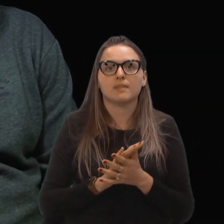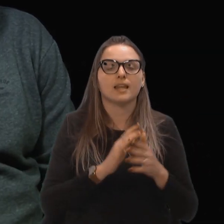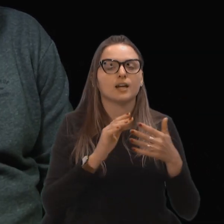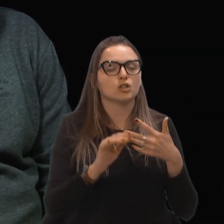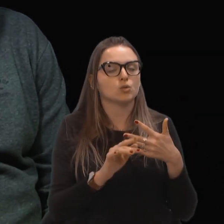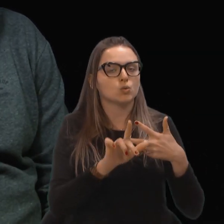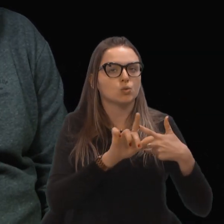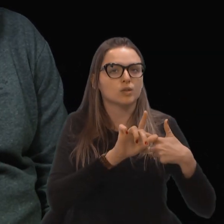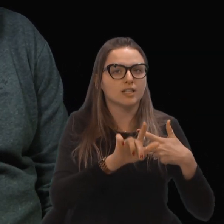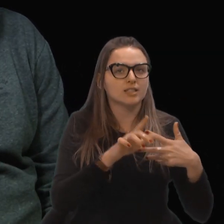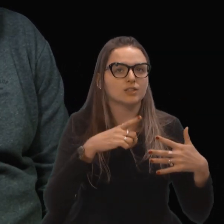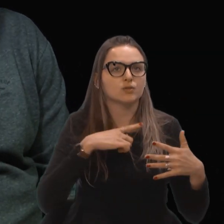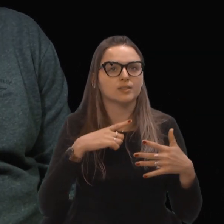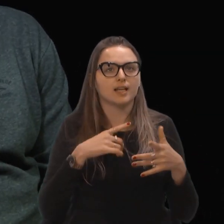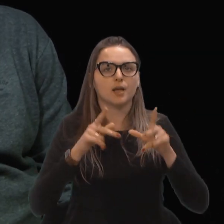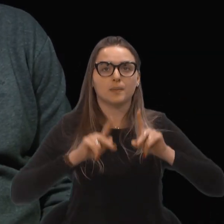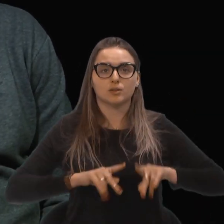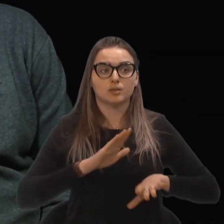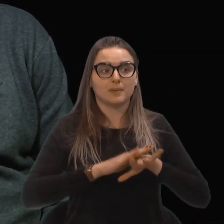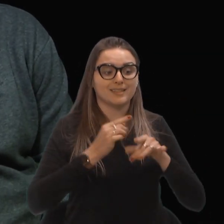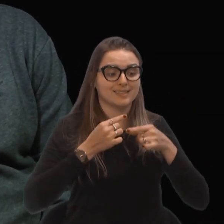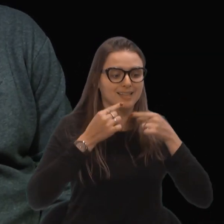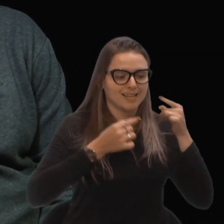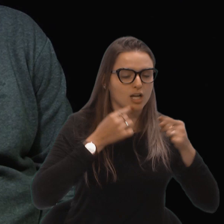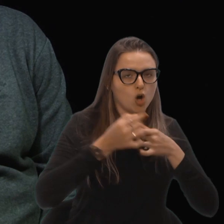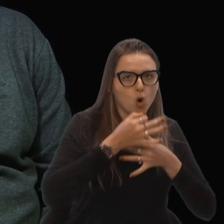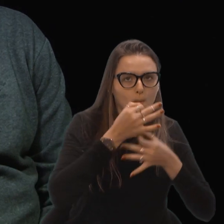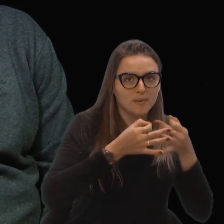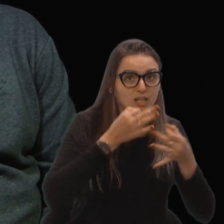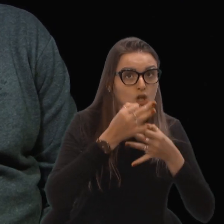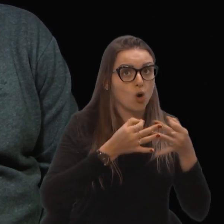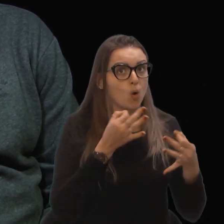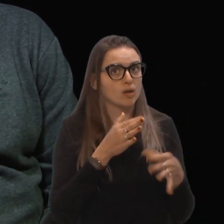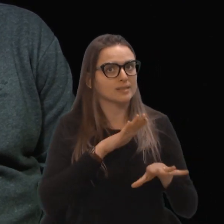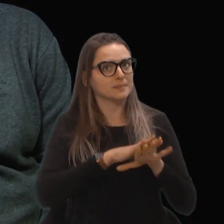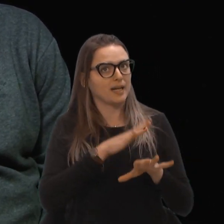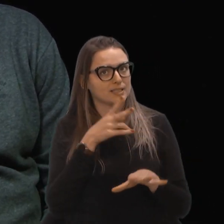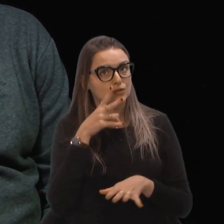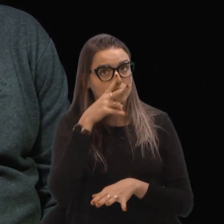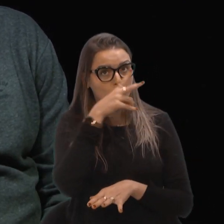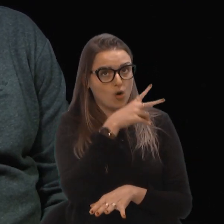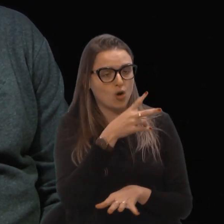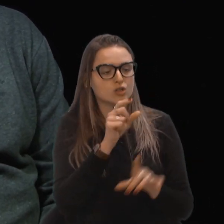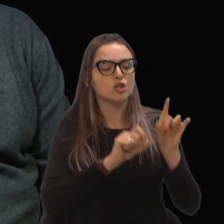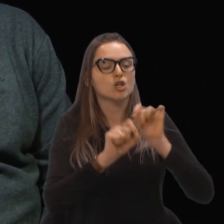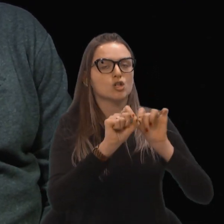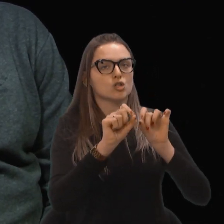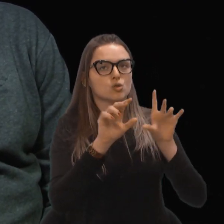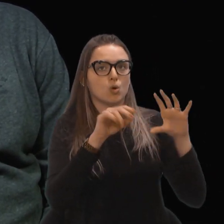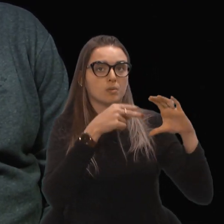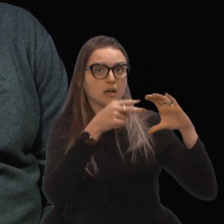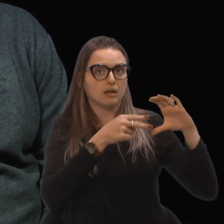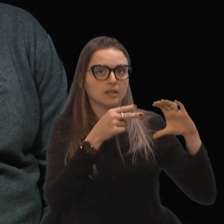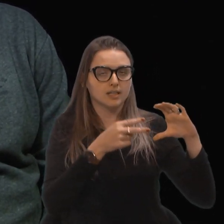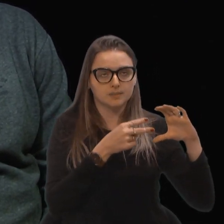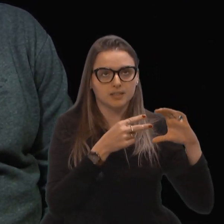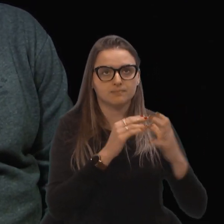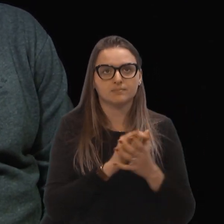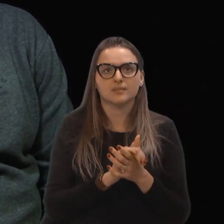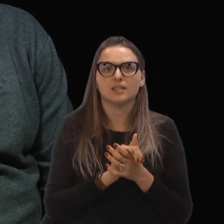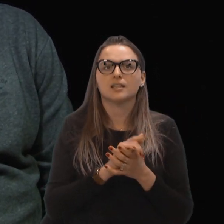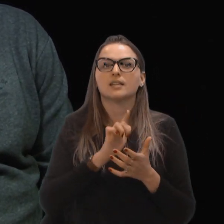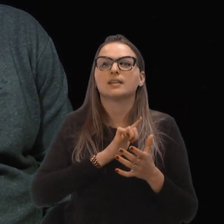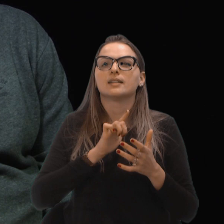é alvo de comentários um pouco mais críticos, né, um pouco mais ácidos, e aquela